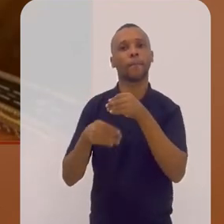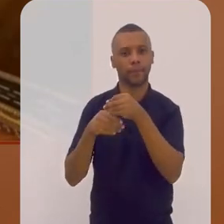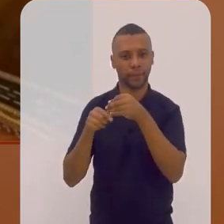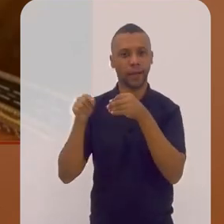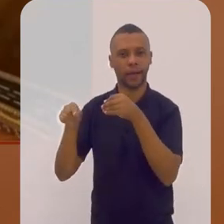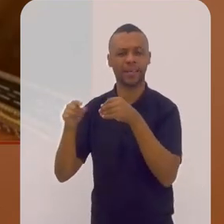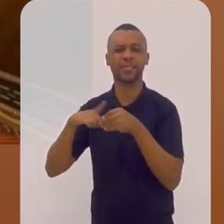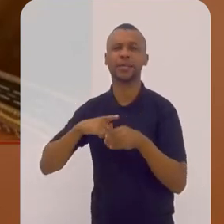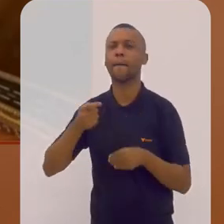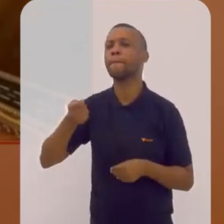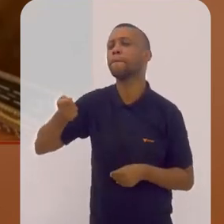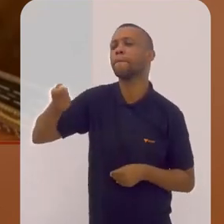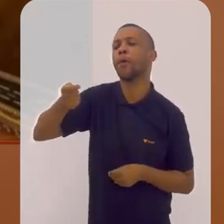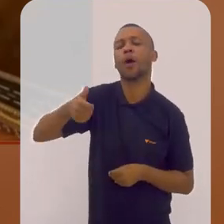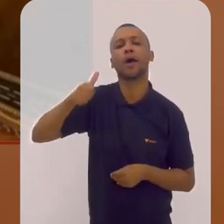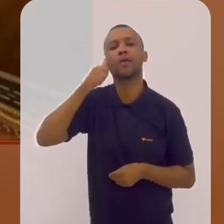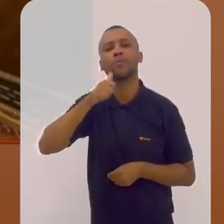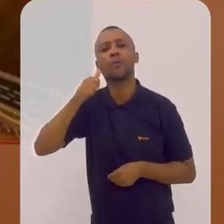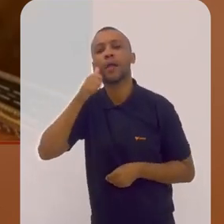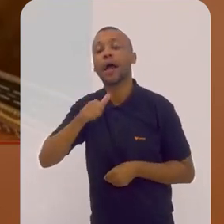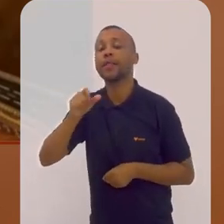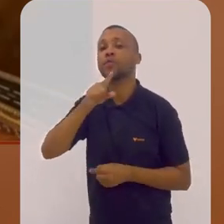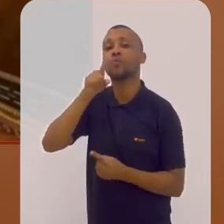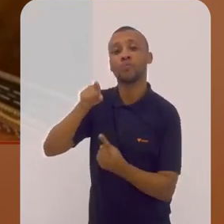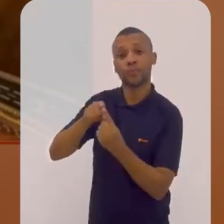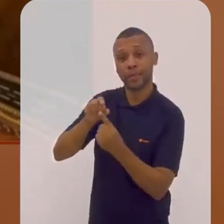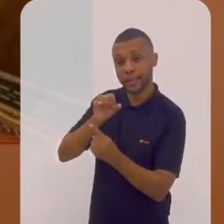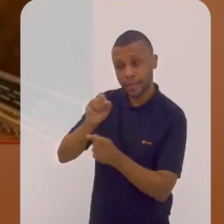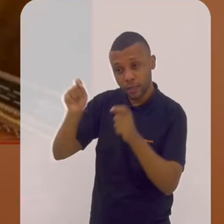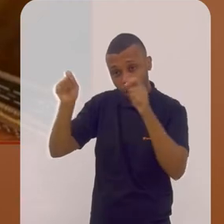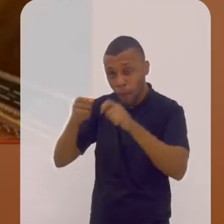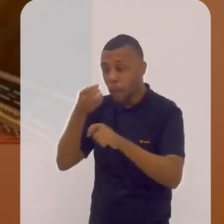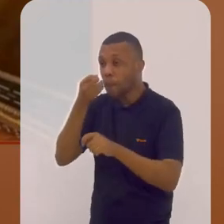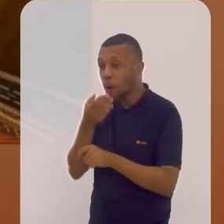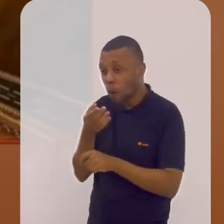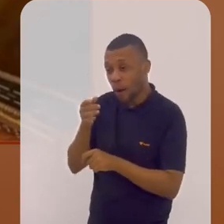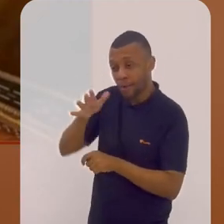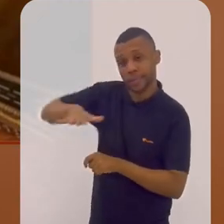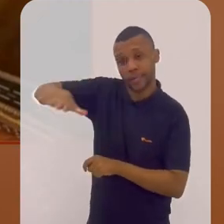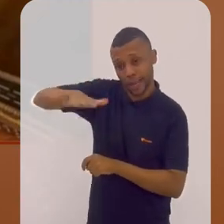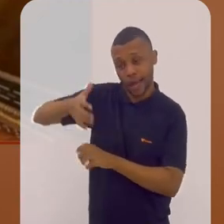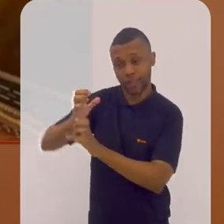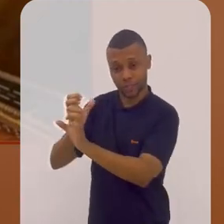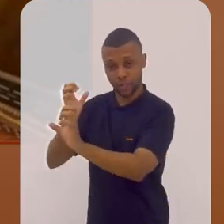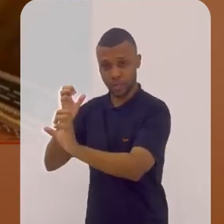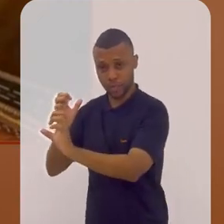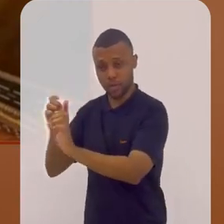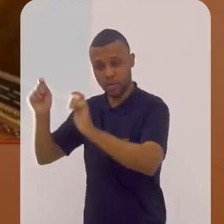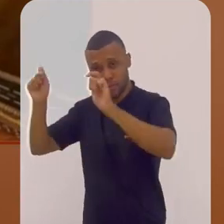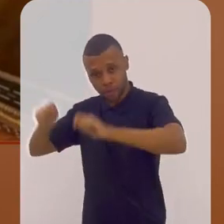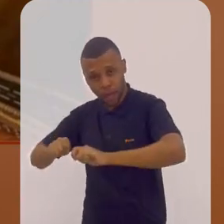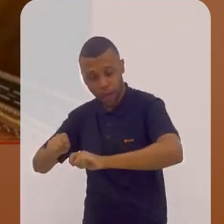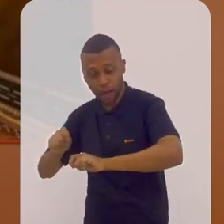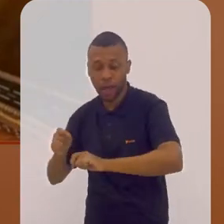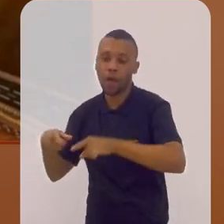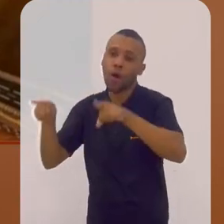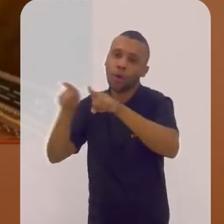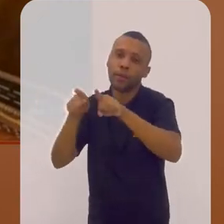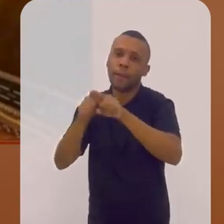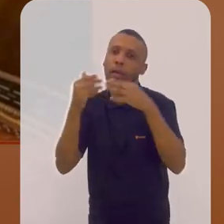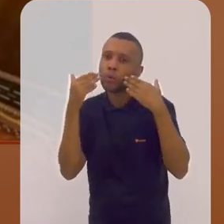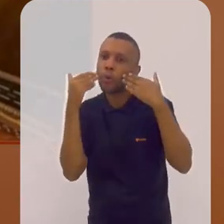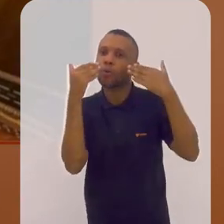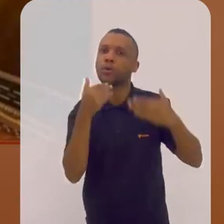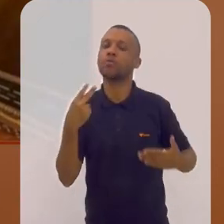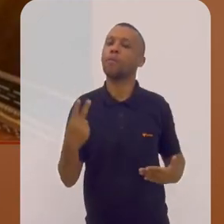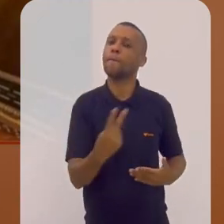profissão complementar em que havia poucas mulheres. No sentido em que, se eu posso ser boa lá, né, então também